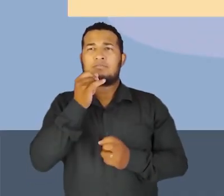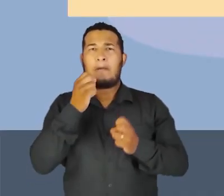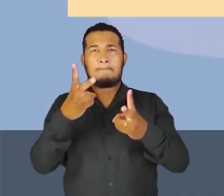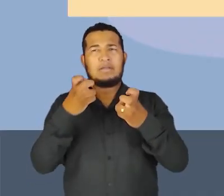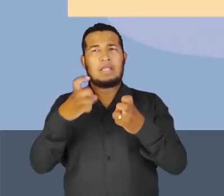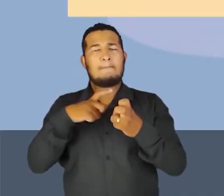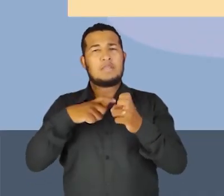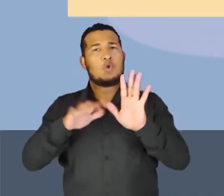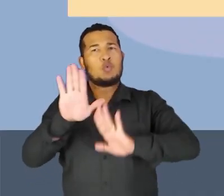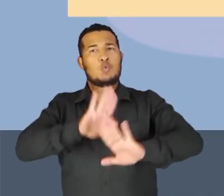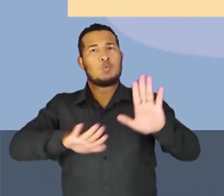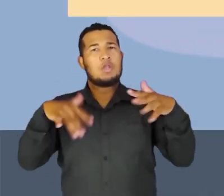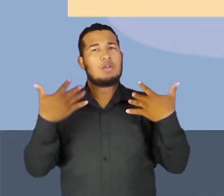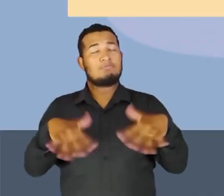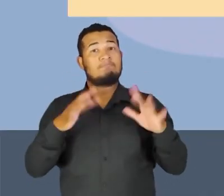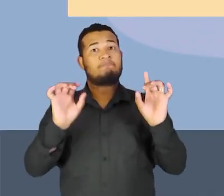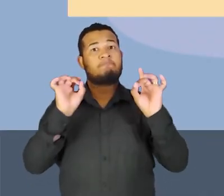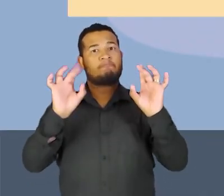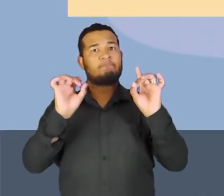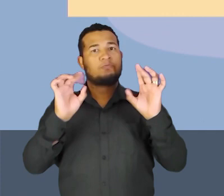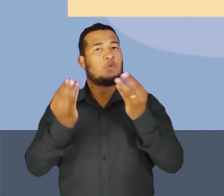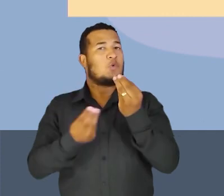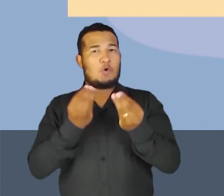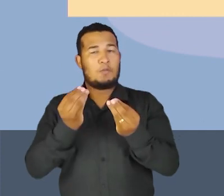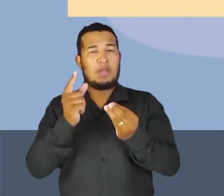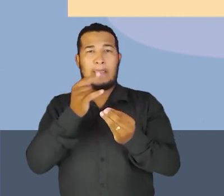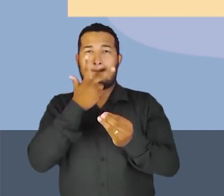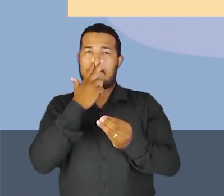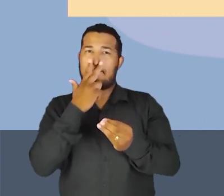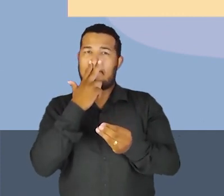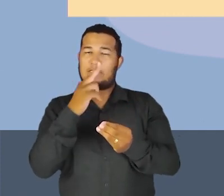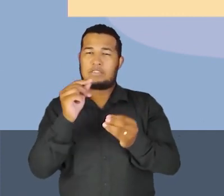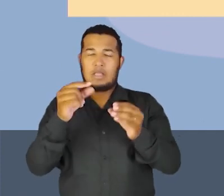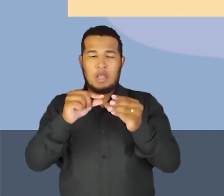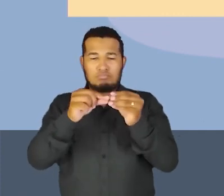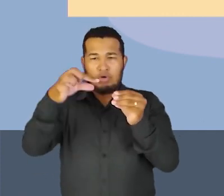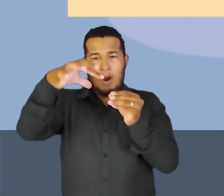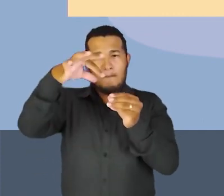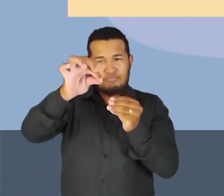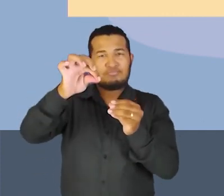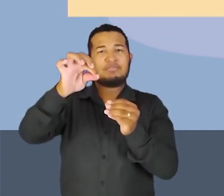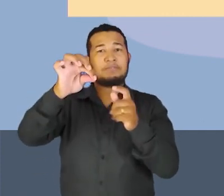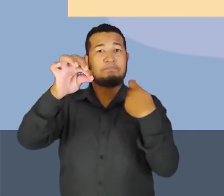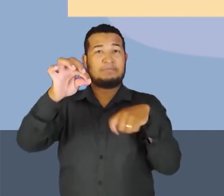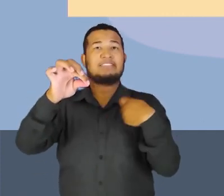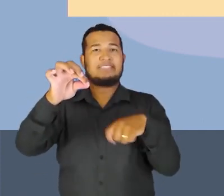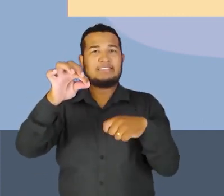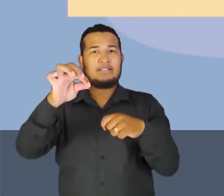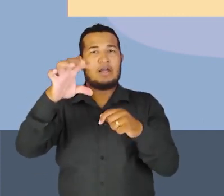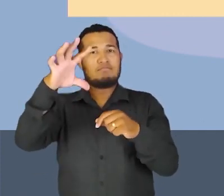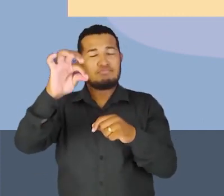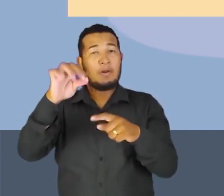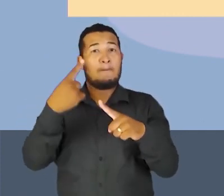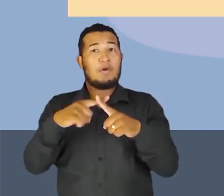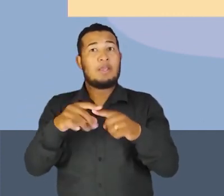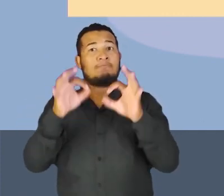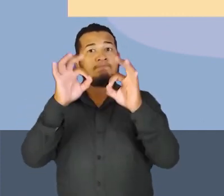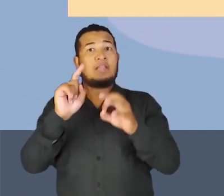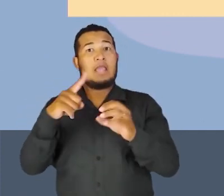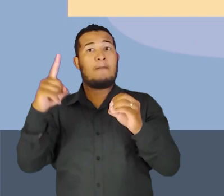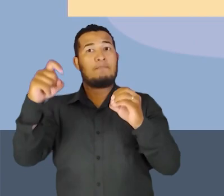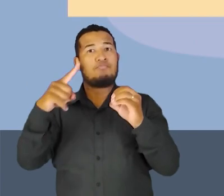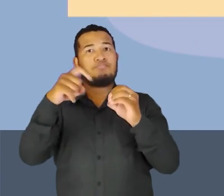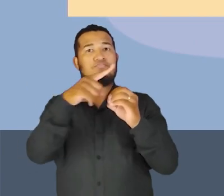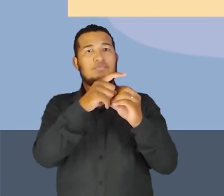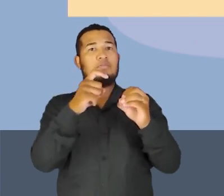cuidado fundamental na hora de utilizar a camisinha, que é pressionar essa parte frontal. Essa parte frontal, ela deve acomodar o